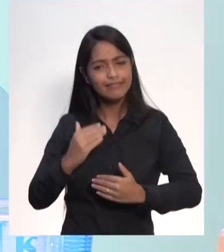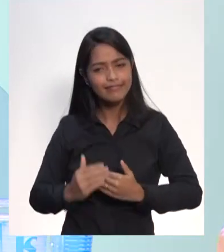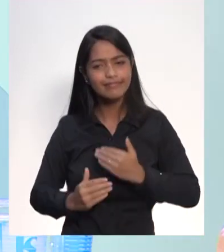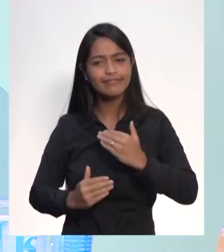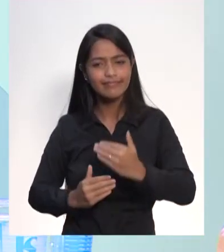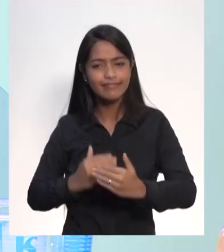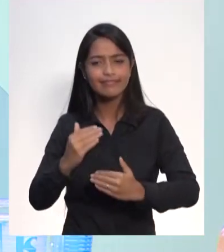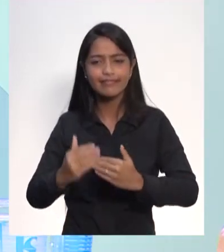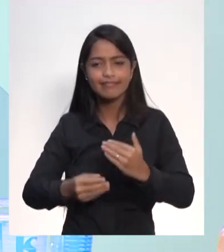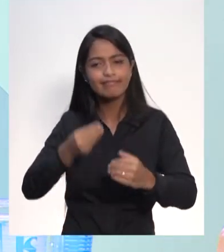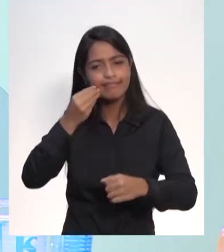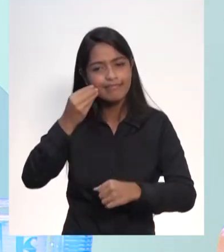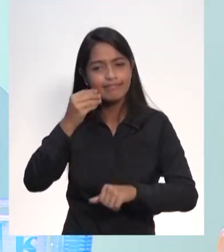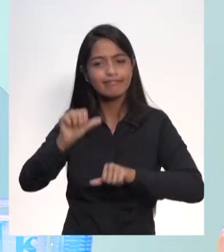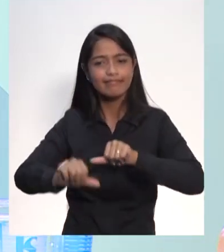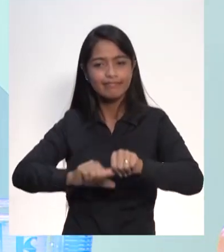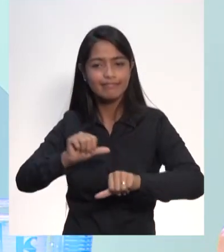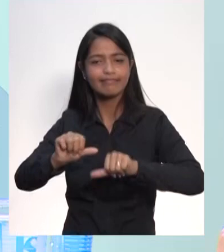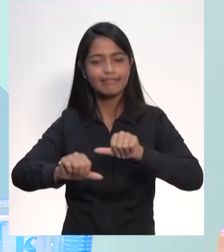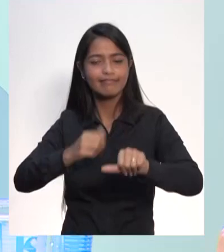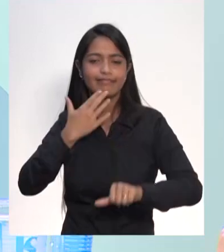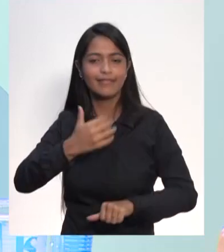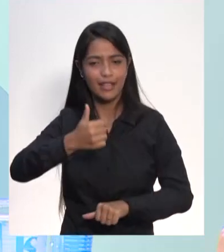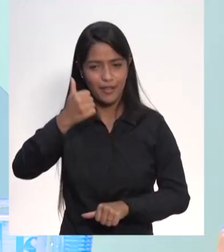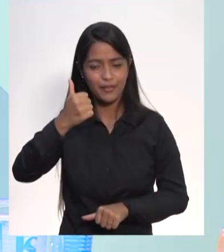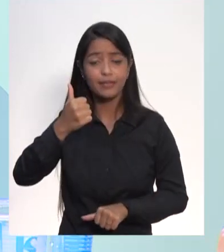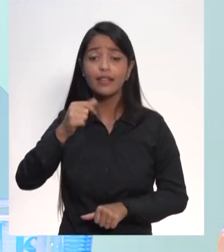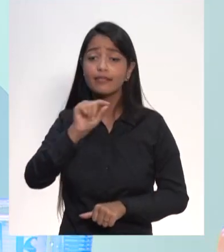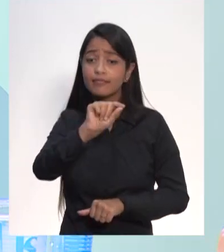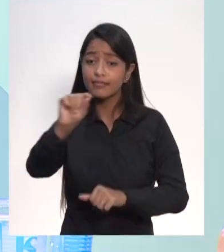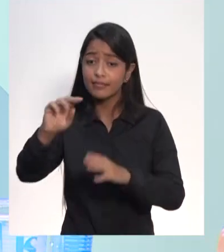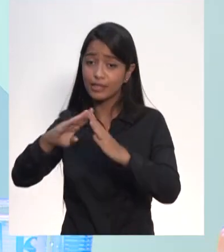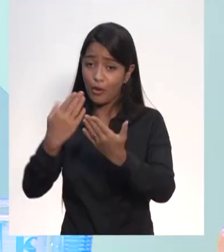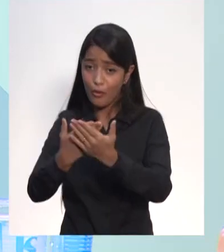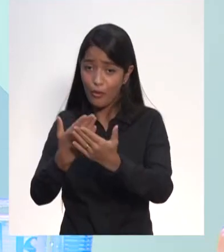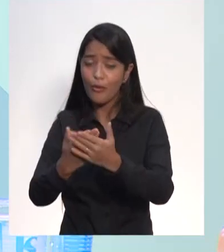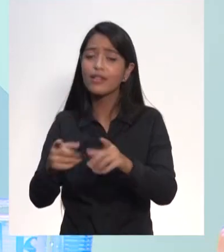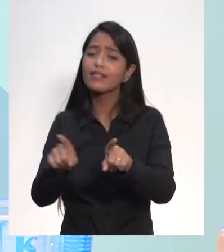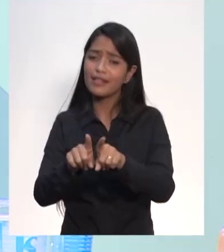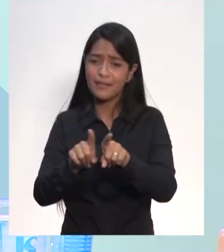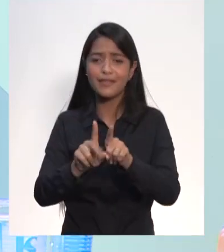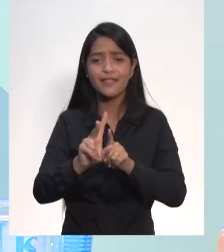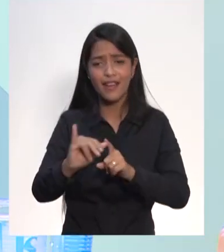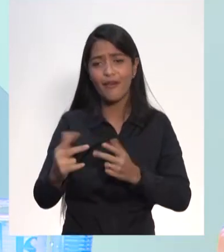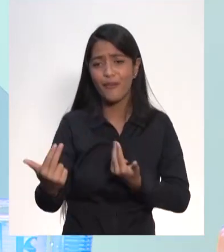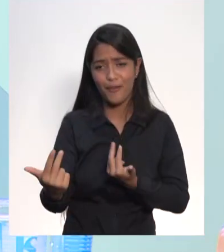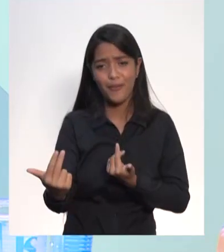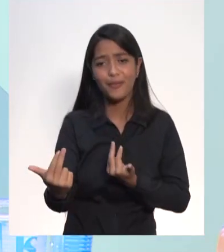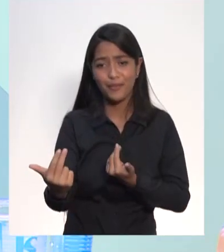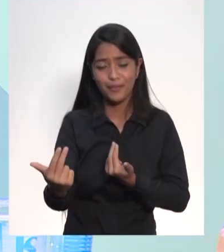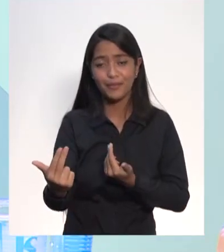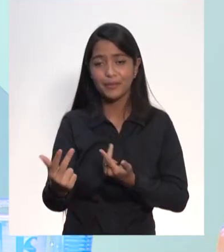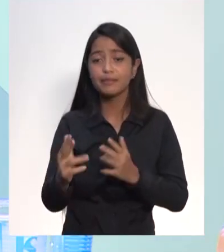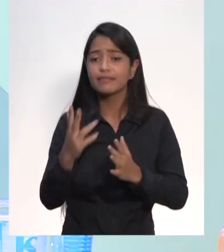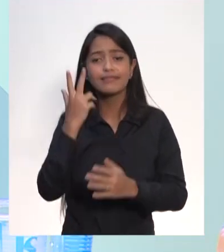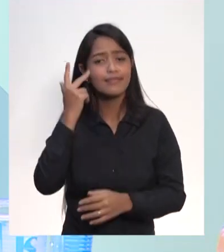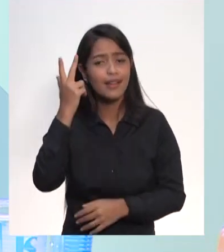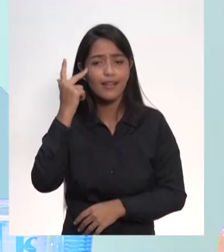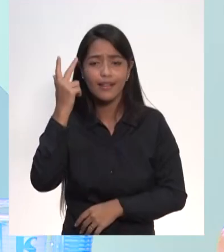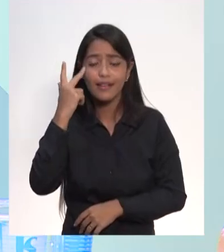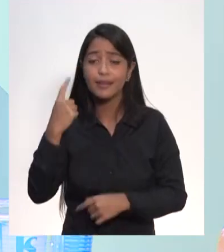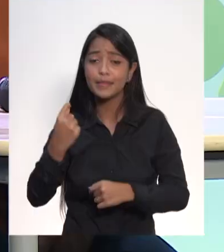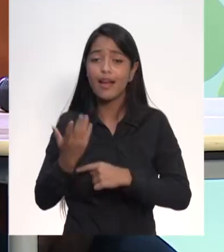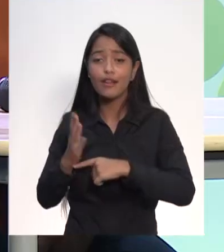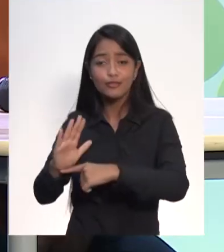e aperfeiçoando. Isso com certeza vai acontecer aí na escola também, e é normal, e um tem que ajudar o outro, e a gente